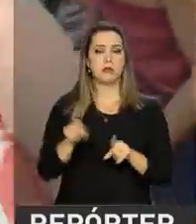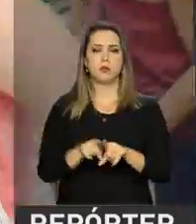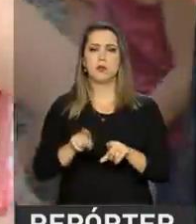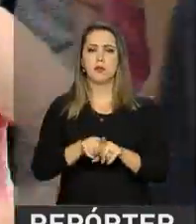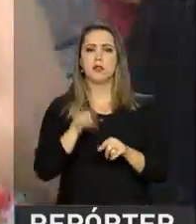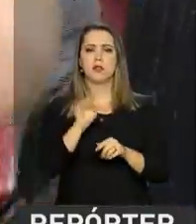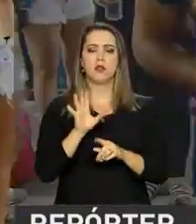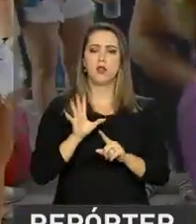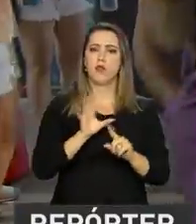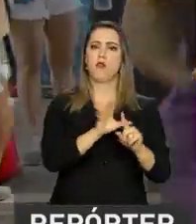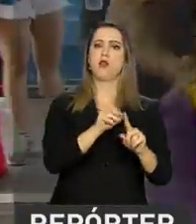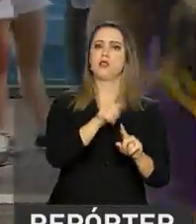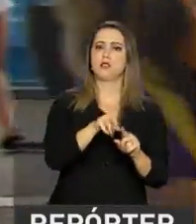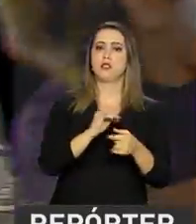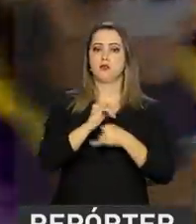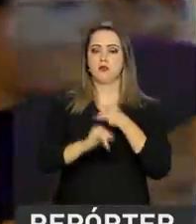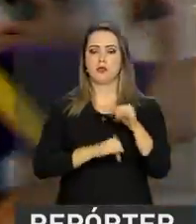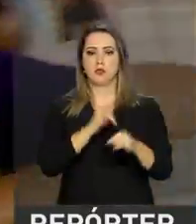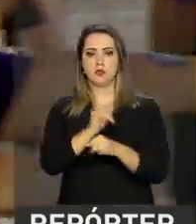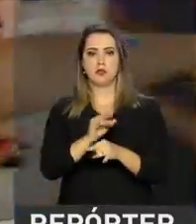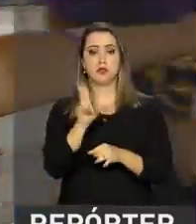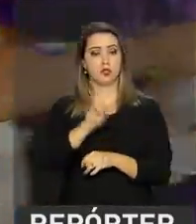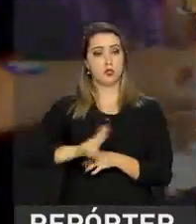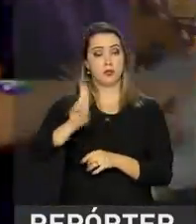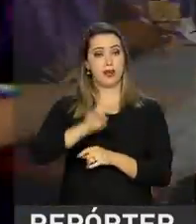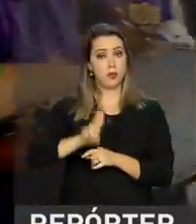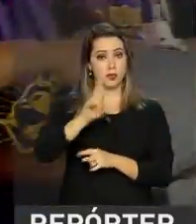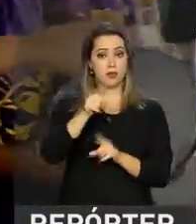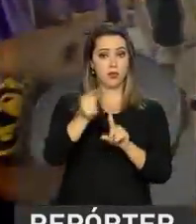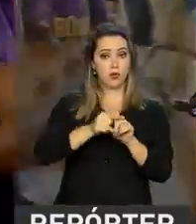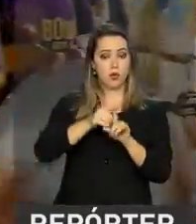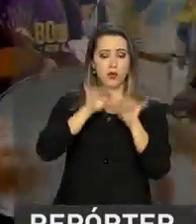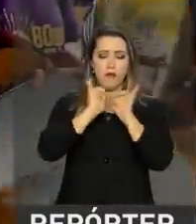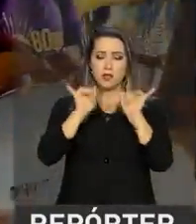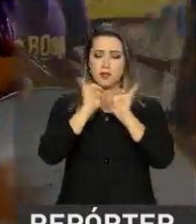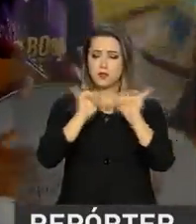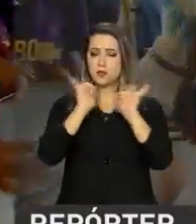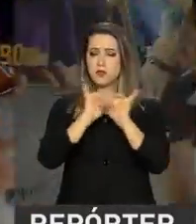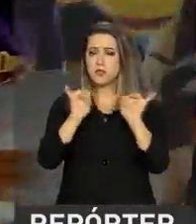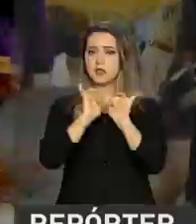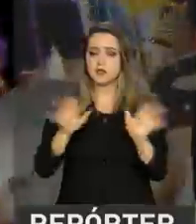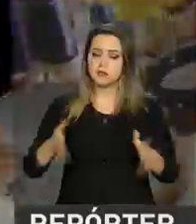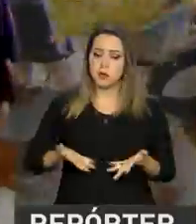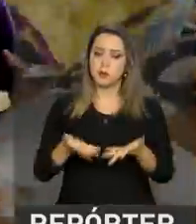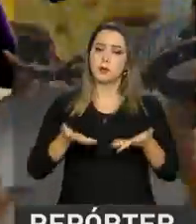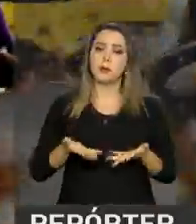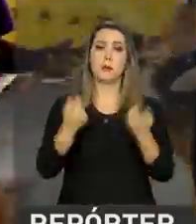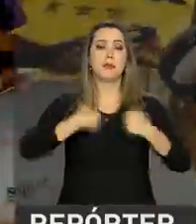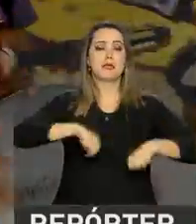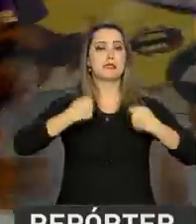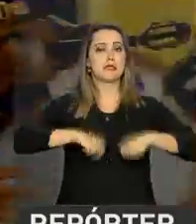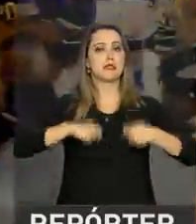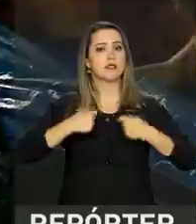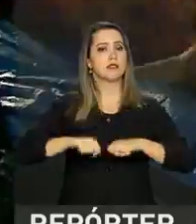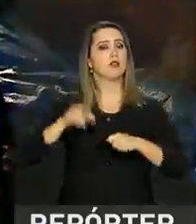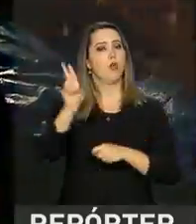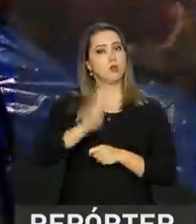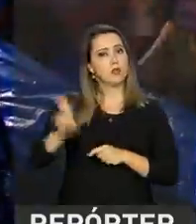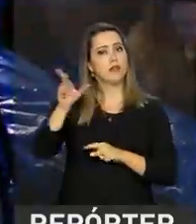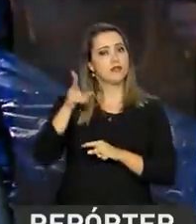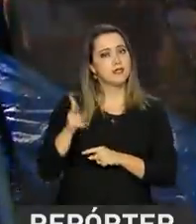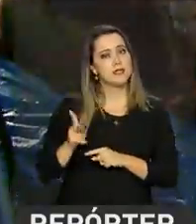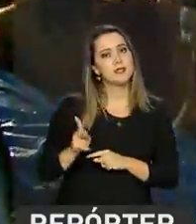conta com influenciadores na internet que vão atuar para a mobilização. Vários